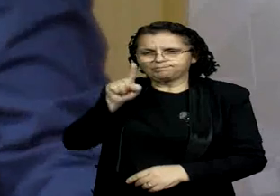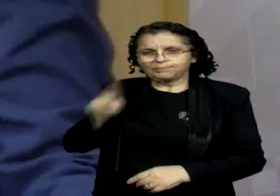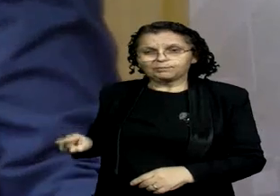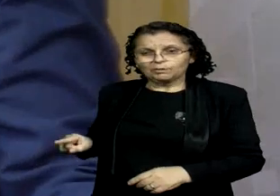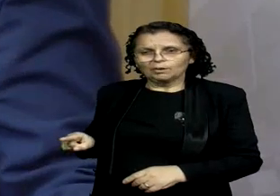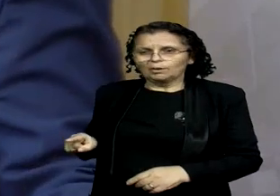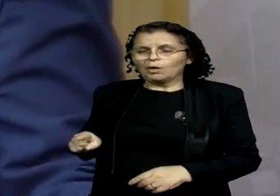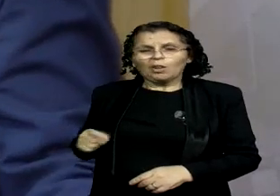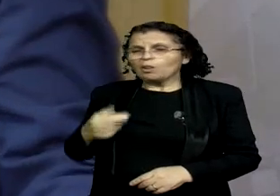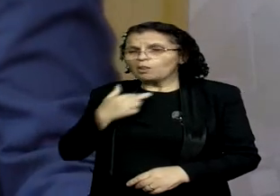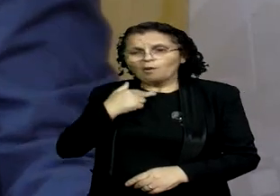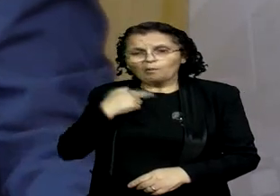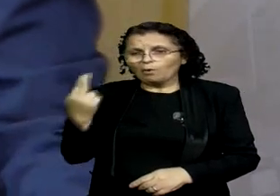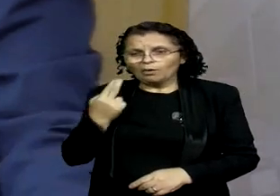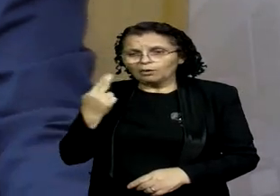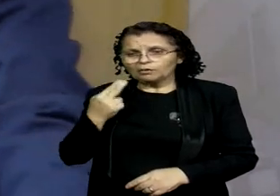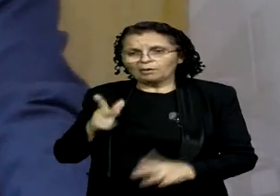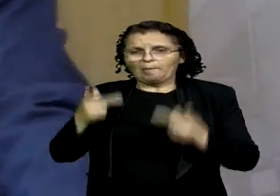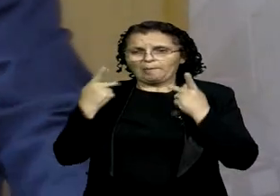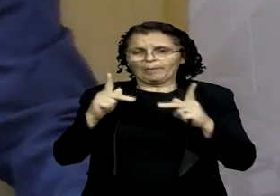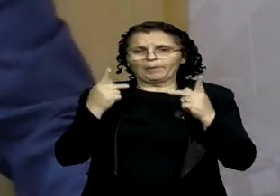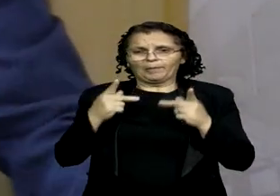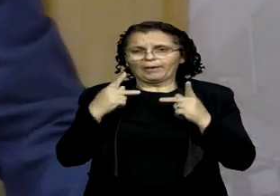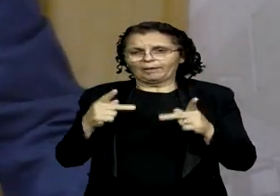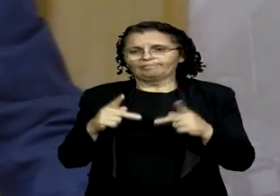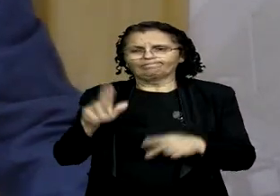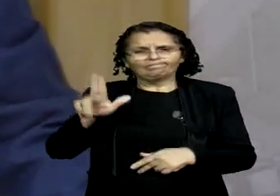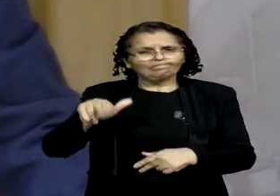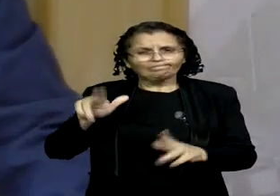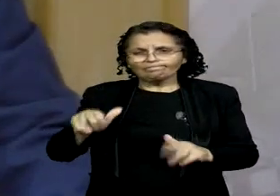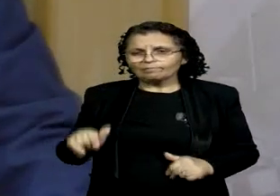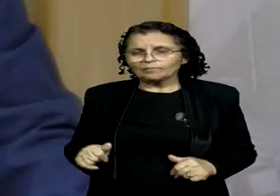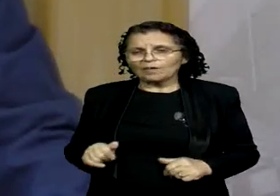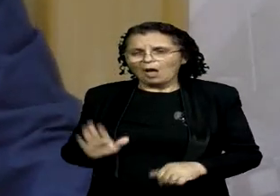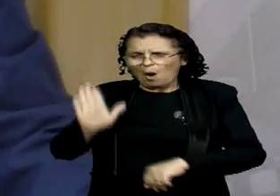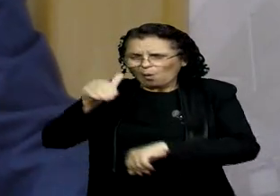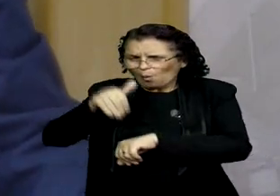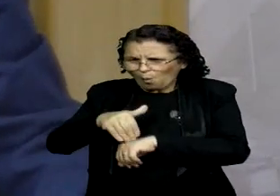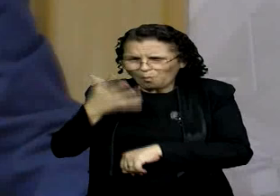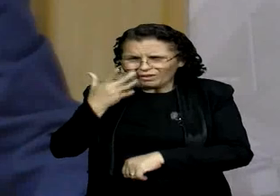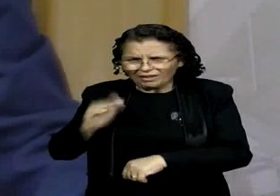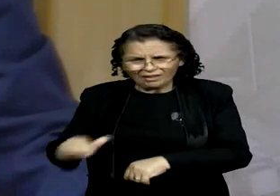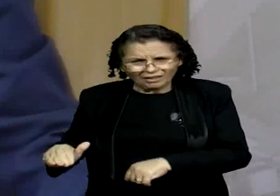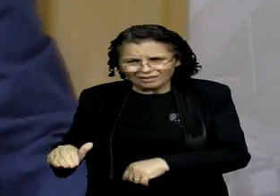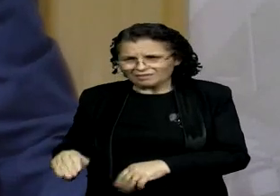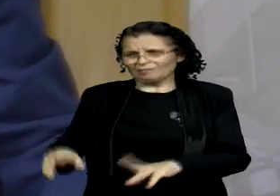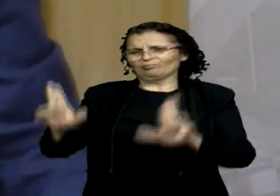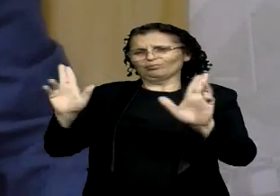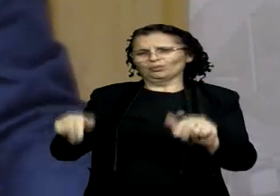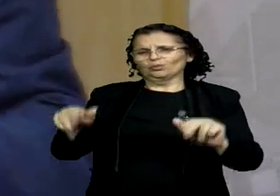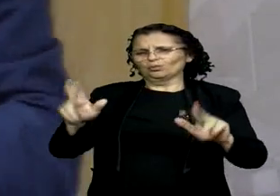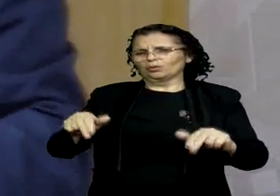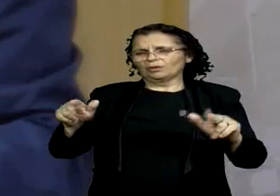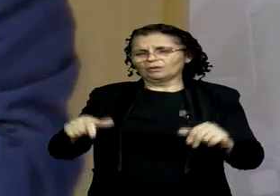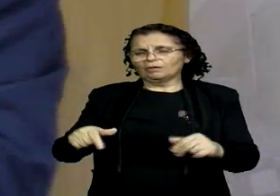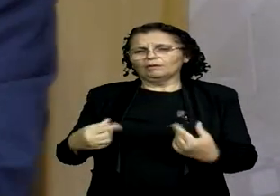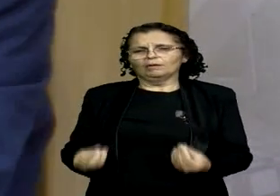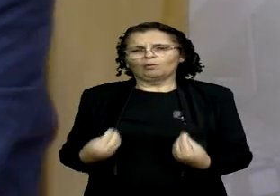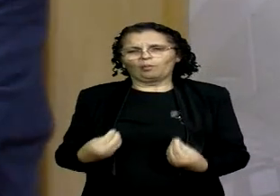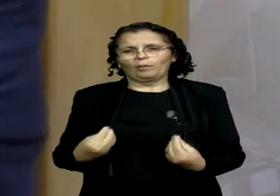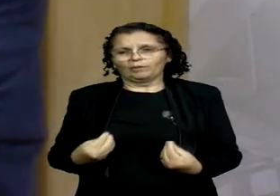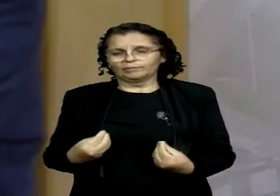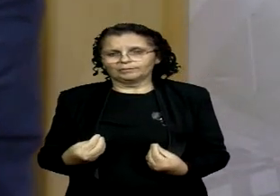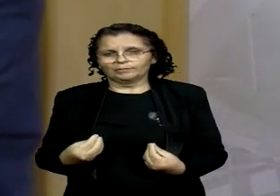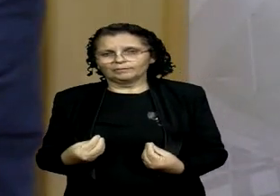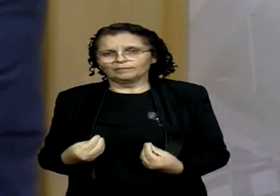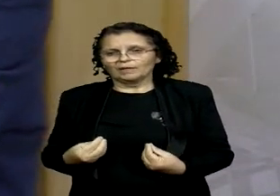a tribuna, usar o púlpito de uma igreja a dizer que a culpa, quando tem abuso na infância, numa criança, a